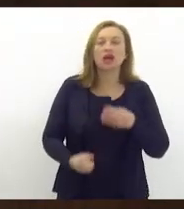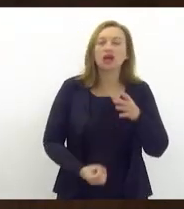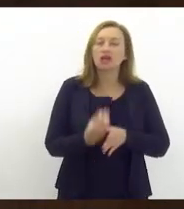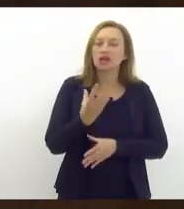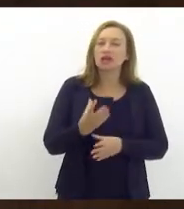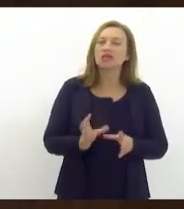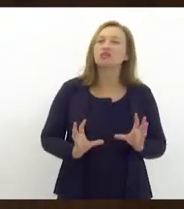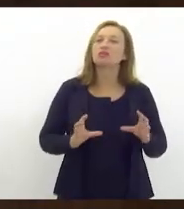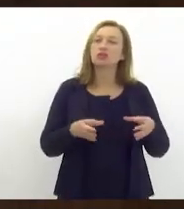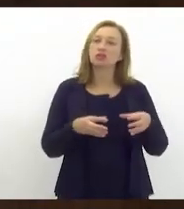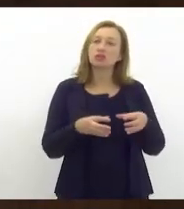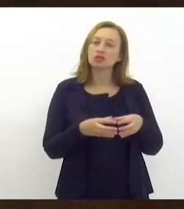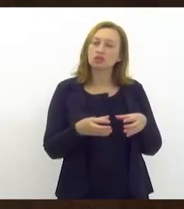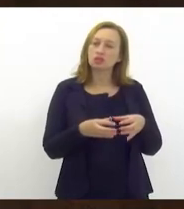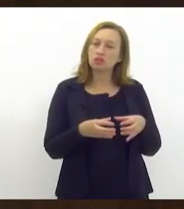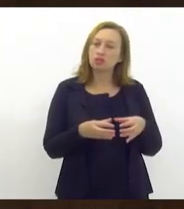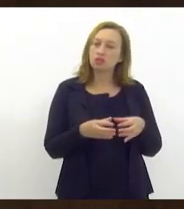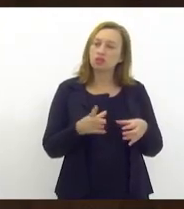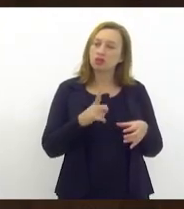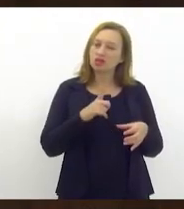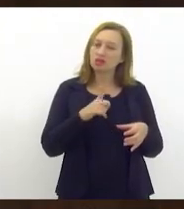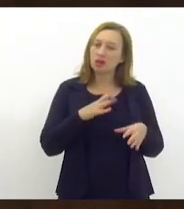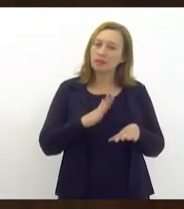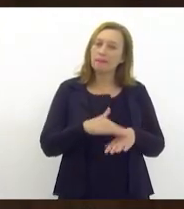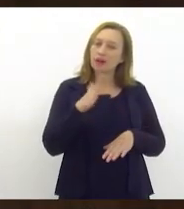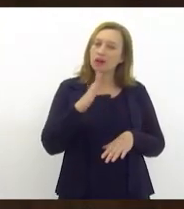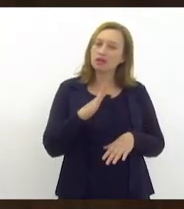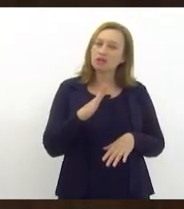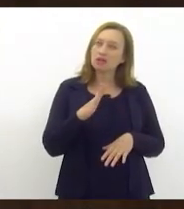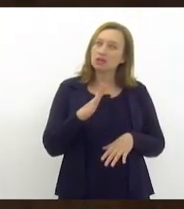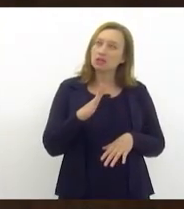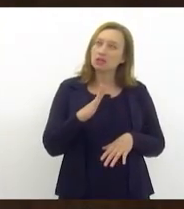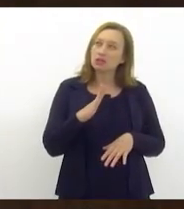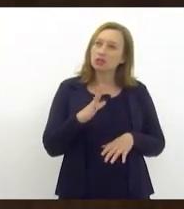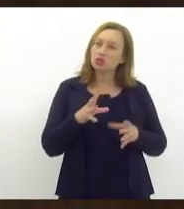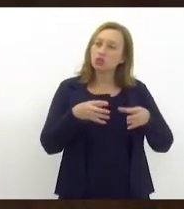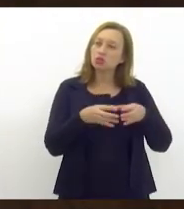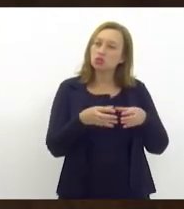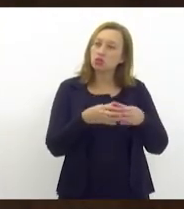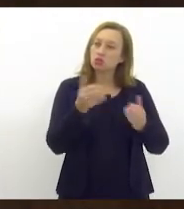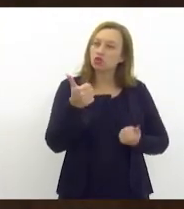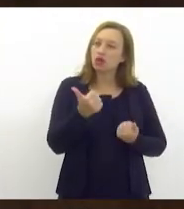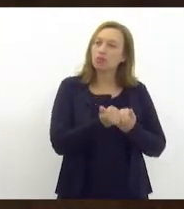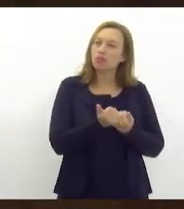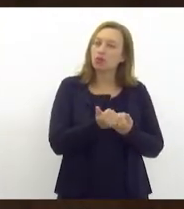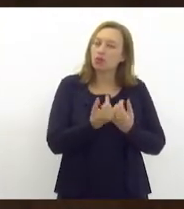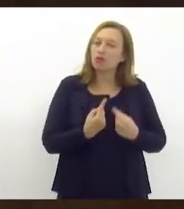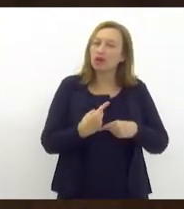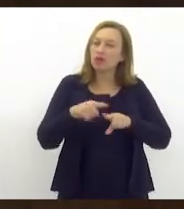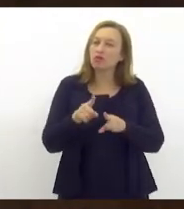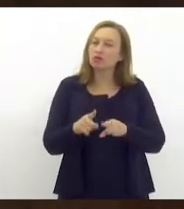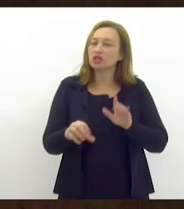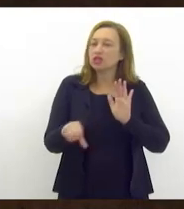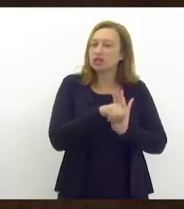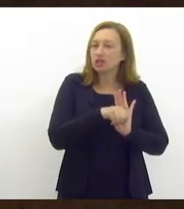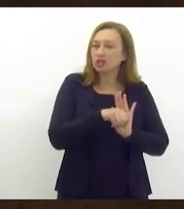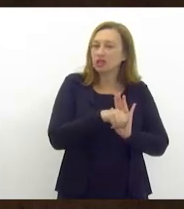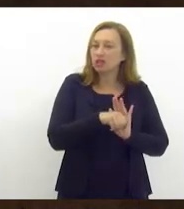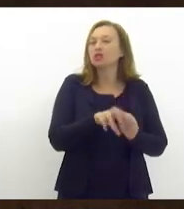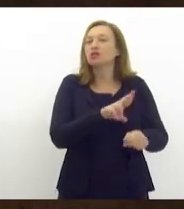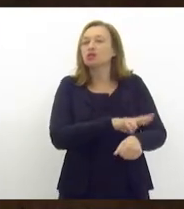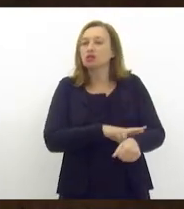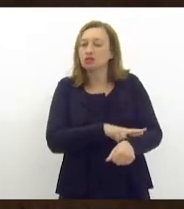dessas unidades para que a gente venha a ter mais unidades especializadas para combater crimes de intolerância, crimes de